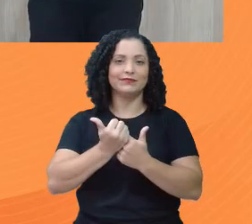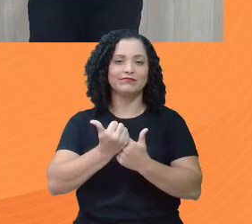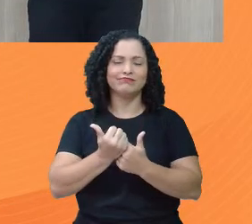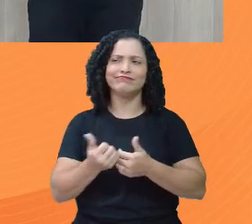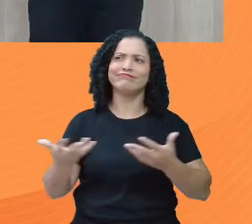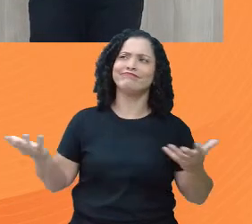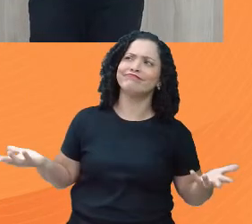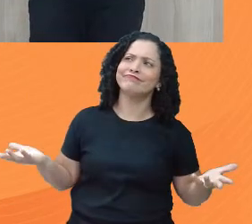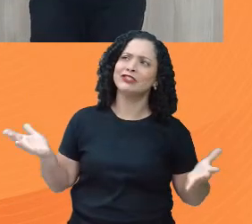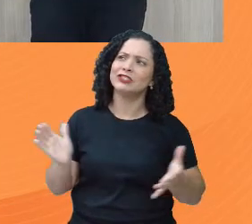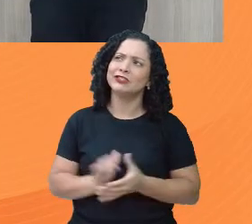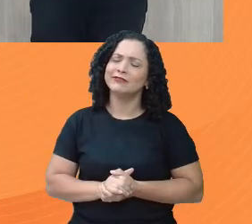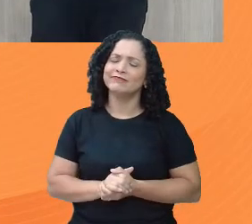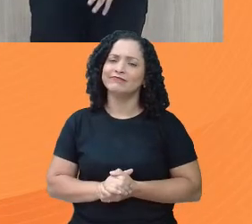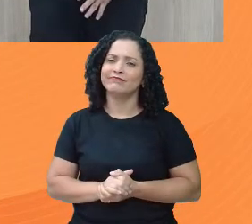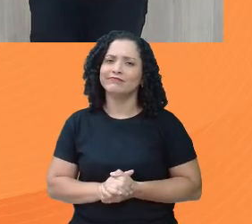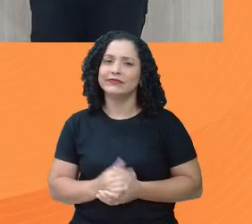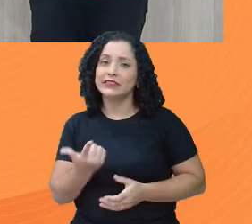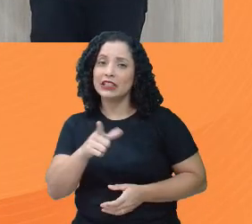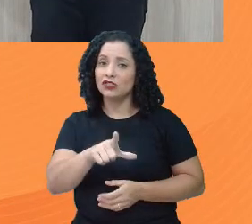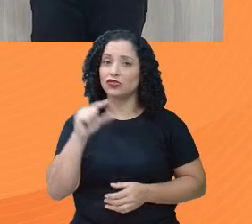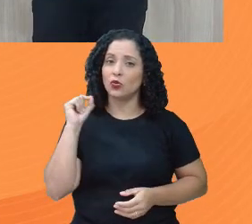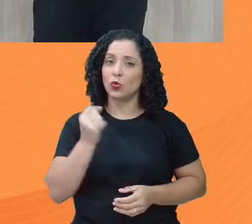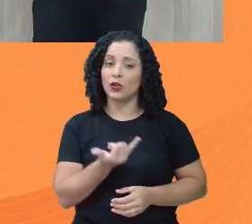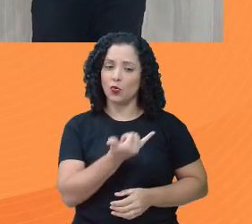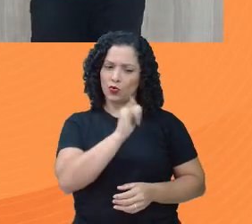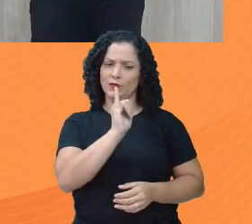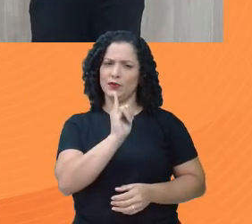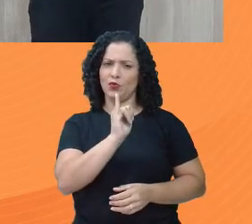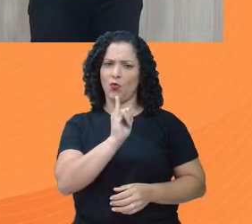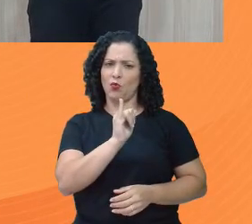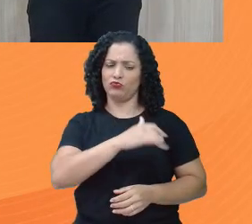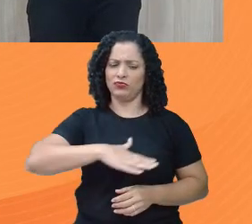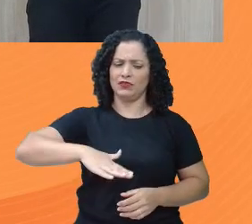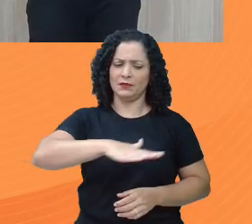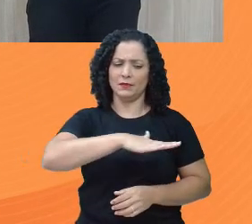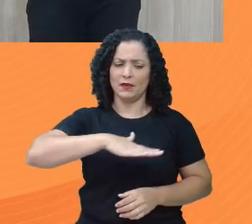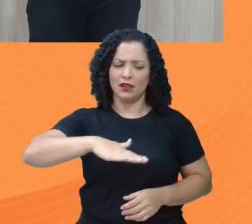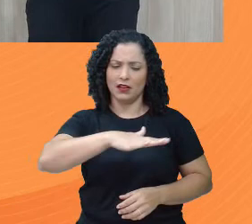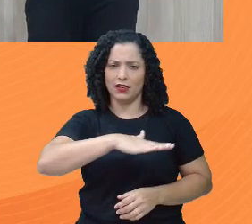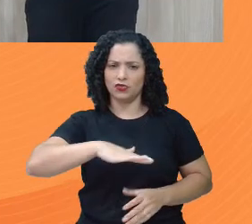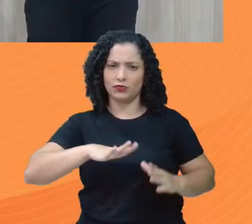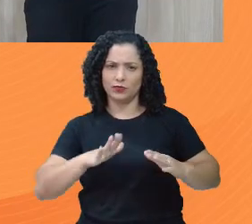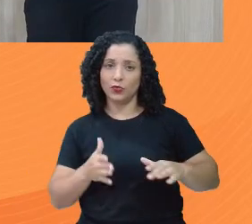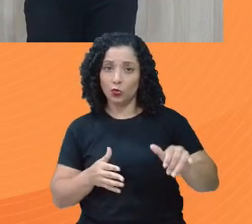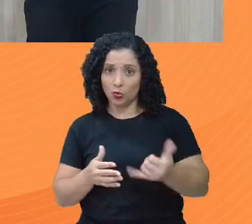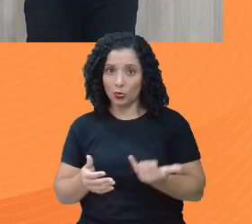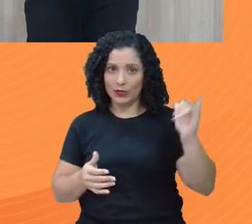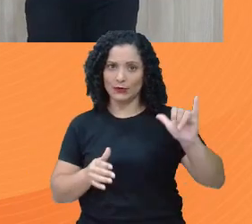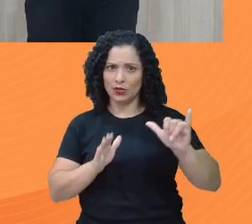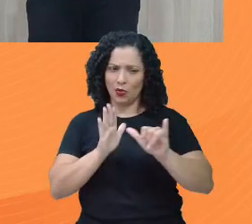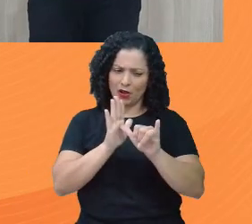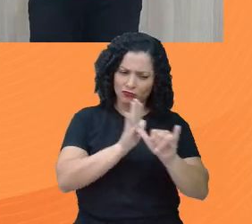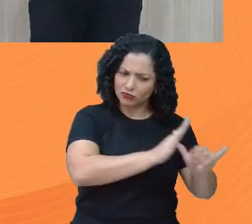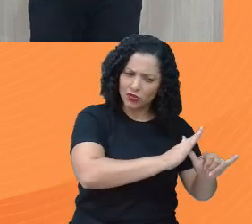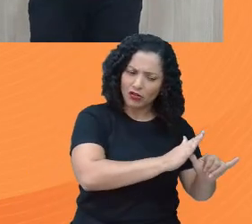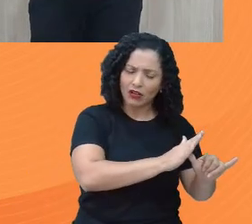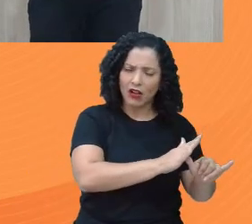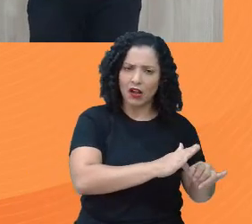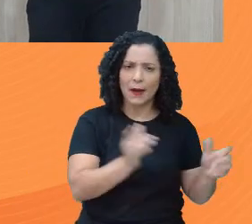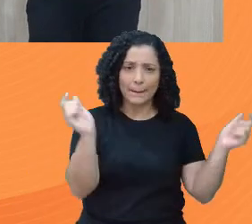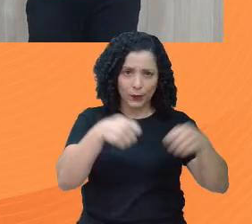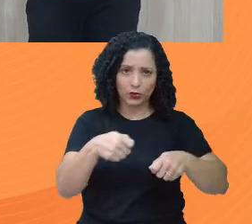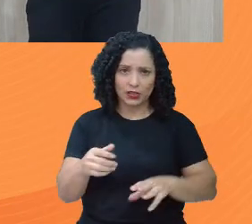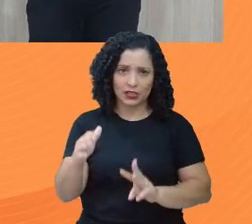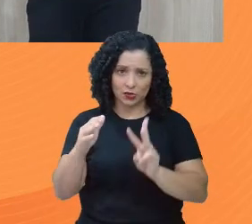Pedro, você escolheu aí o y da equação de baixo para poder isolar. Eu poderia escolher o w da equação de